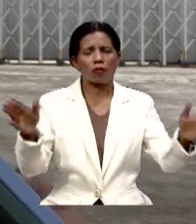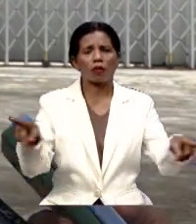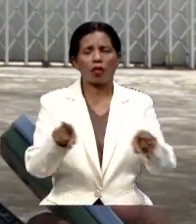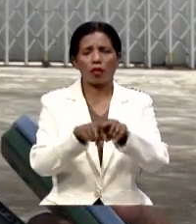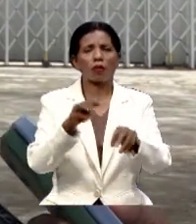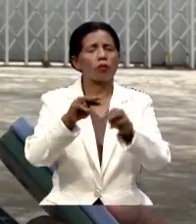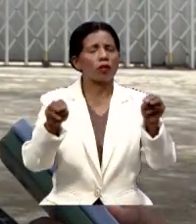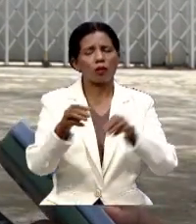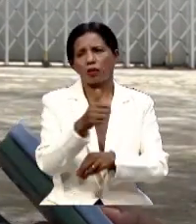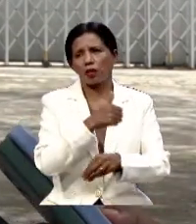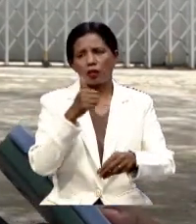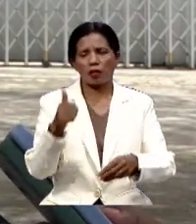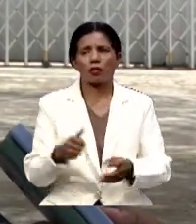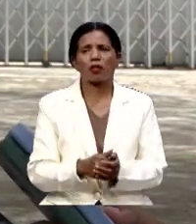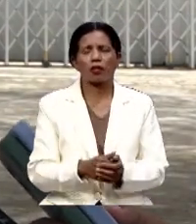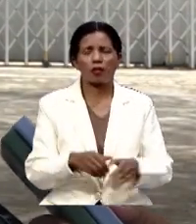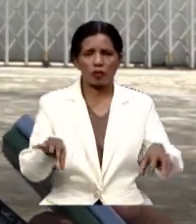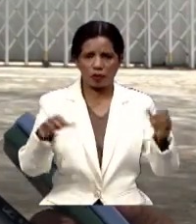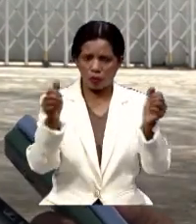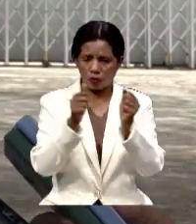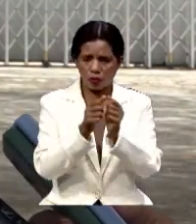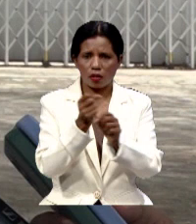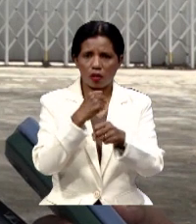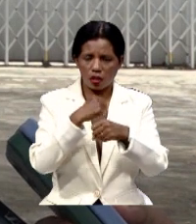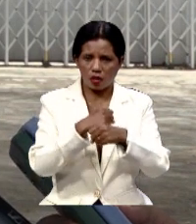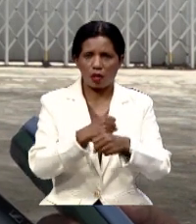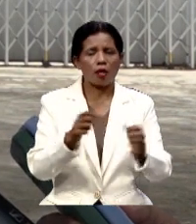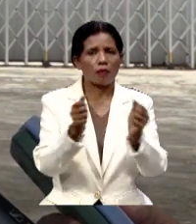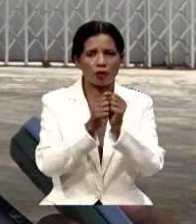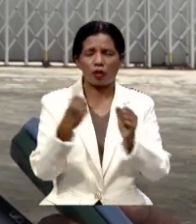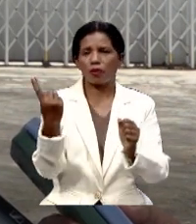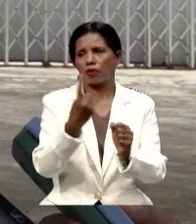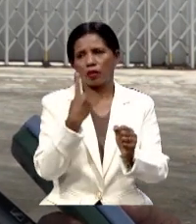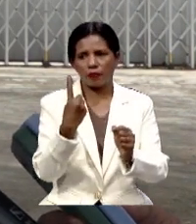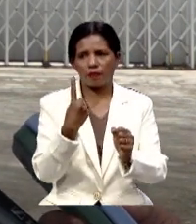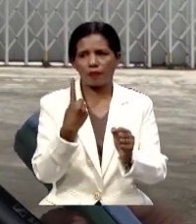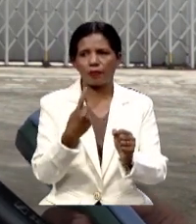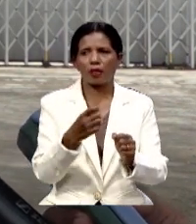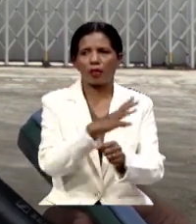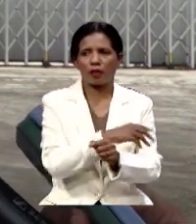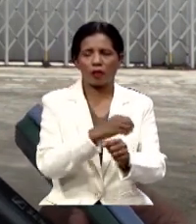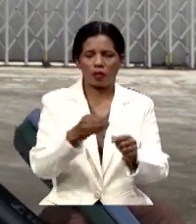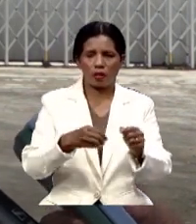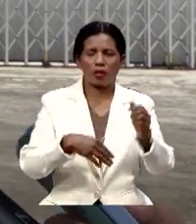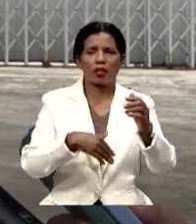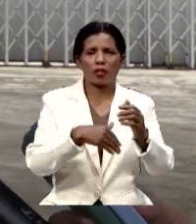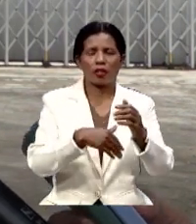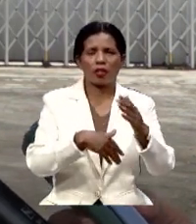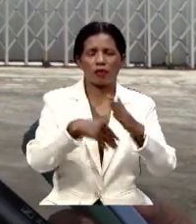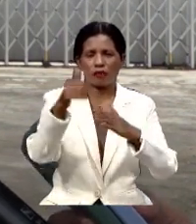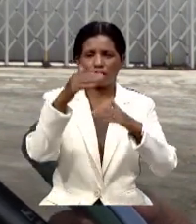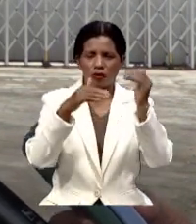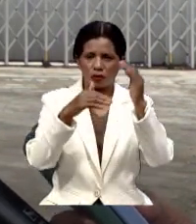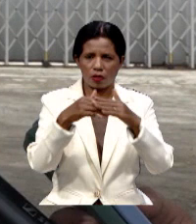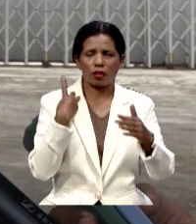sirselo ida nebe koperasau ida nebe se halau hamutu klaus di itihare mai bet incluímos infraestrutura nebe ita